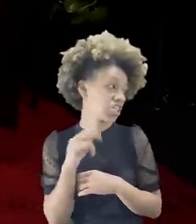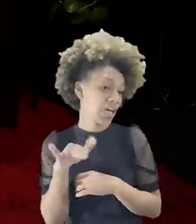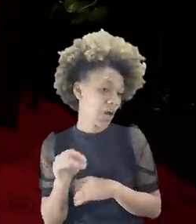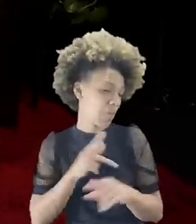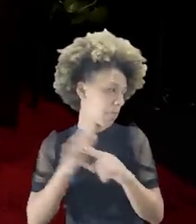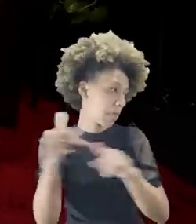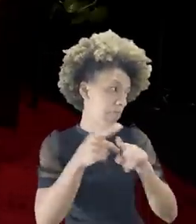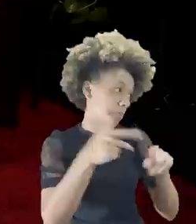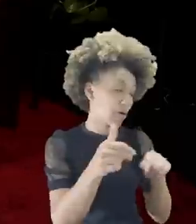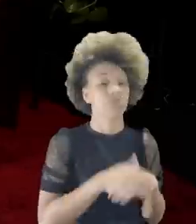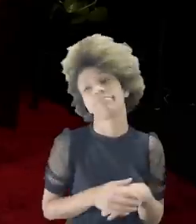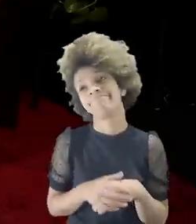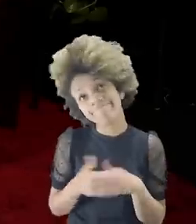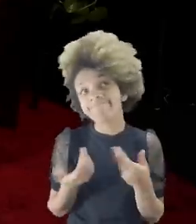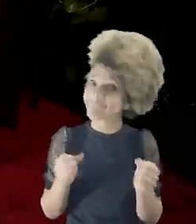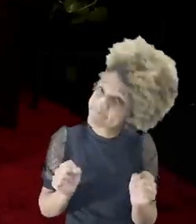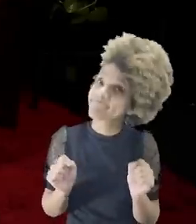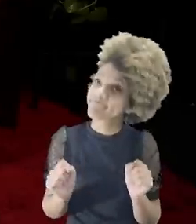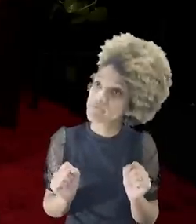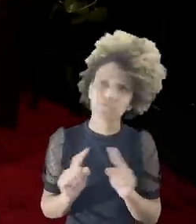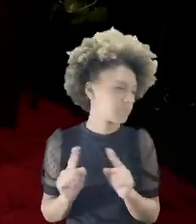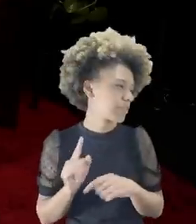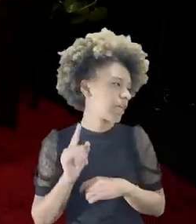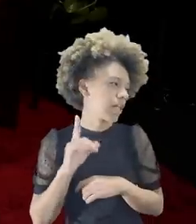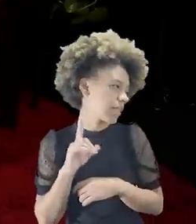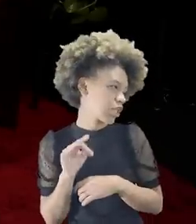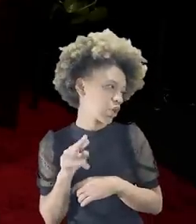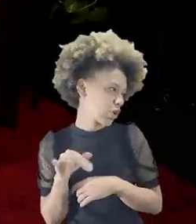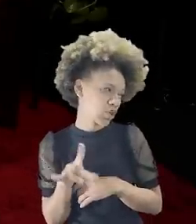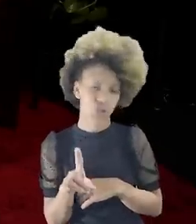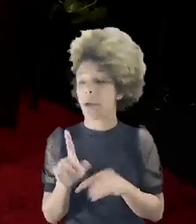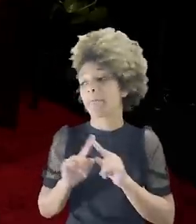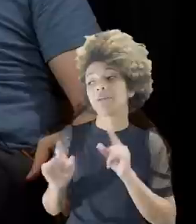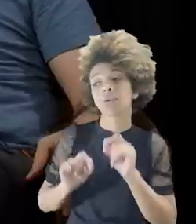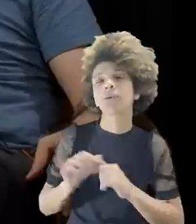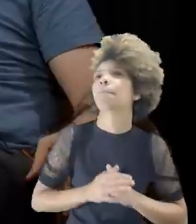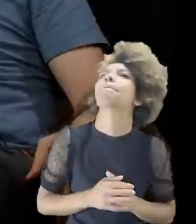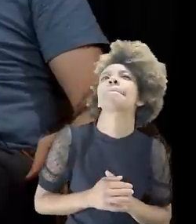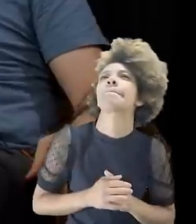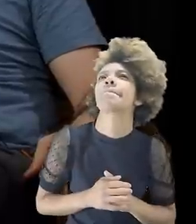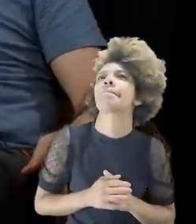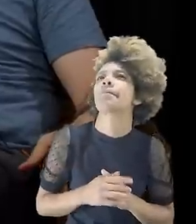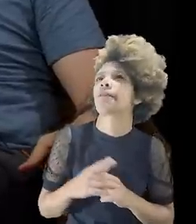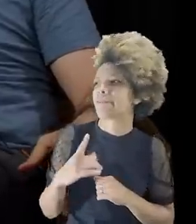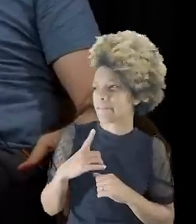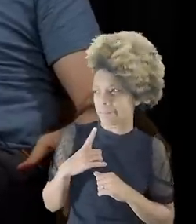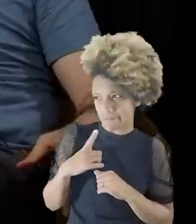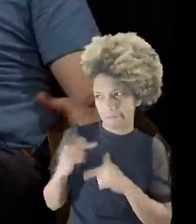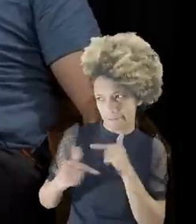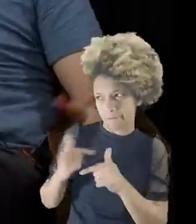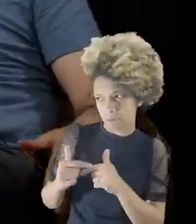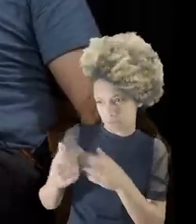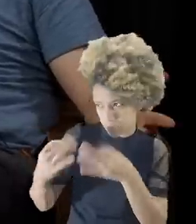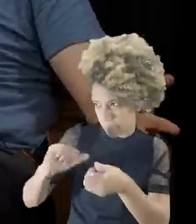todo mundo pode né É então mas assim aquela questão né tipo o cara que entrega em quadra